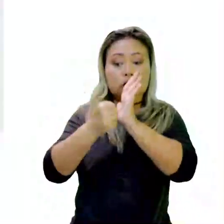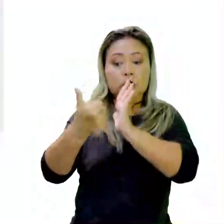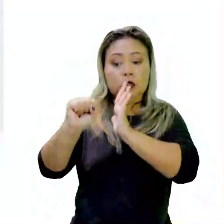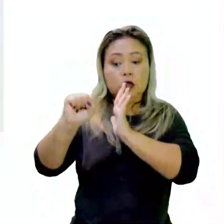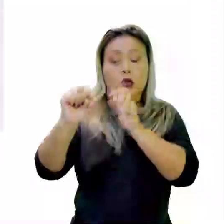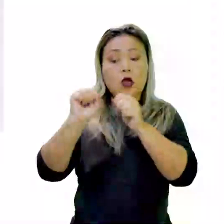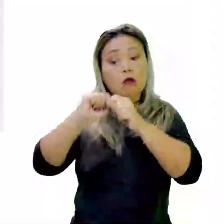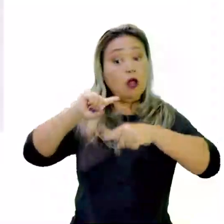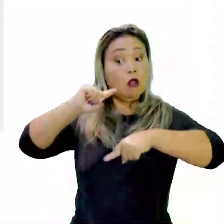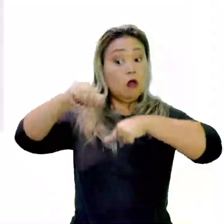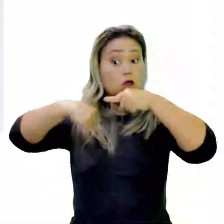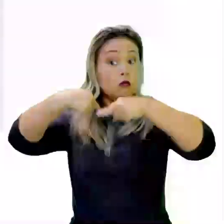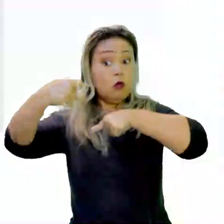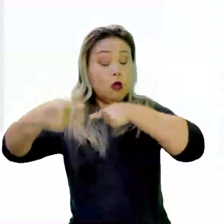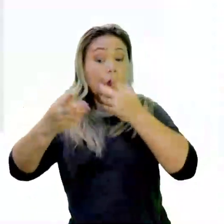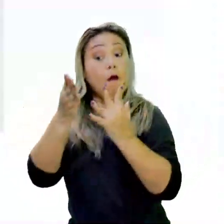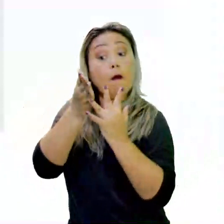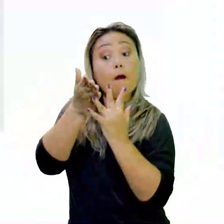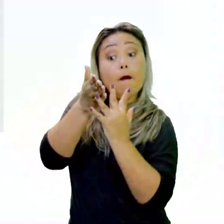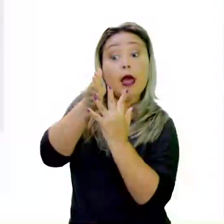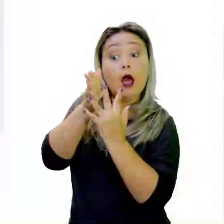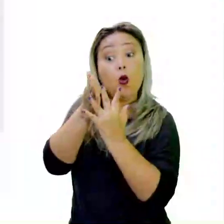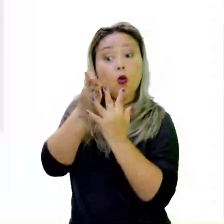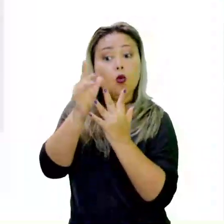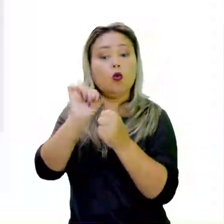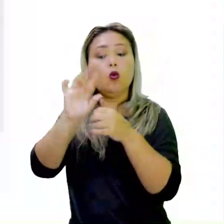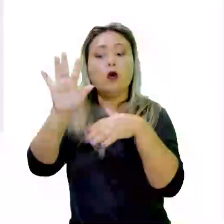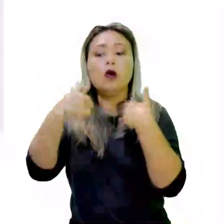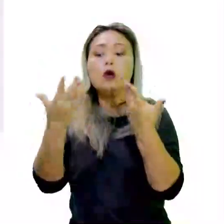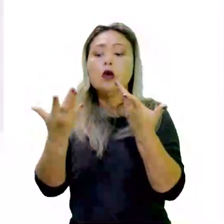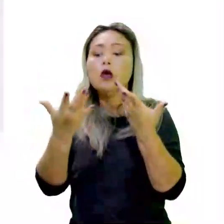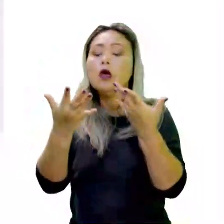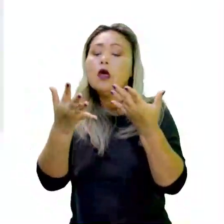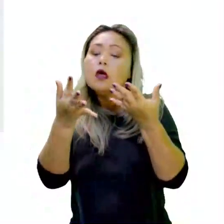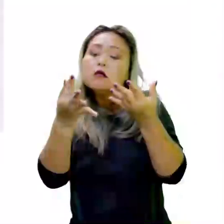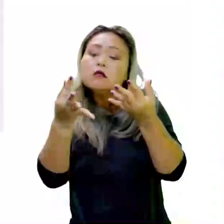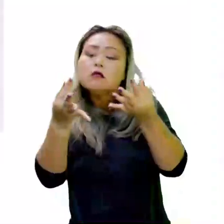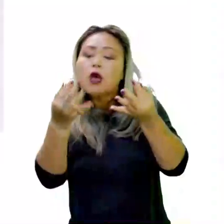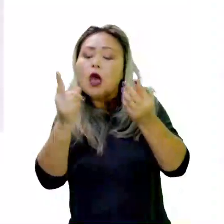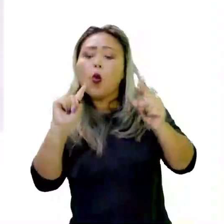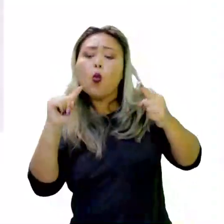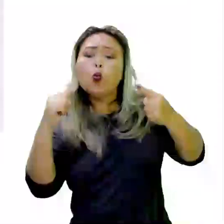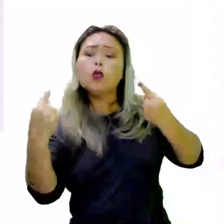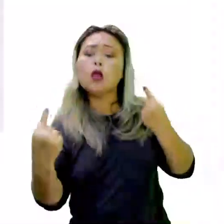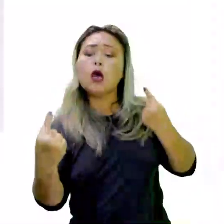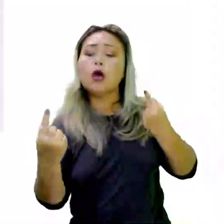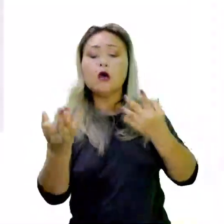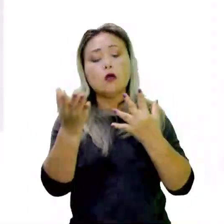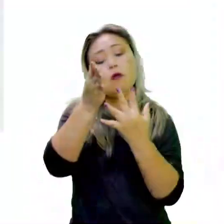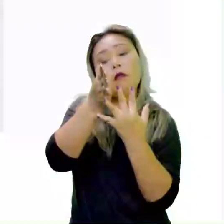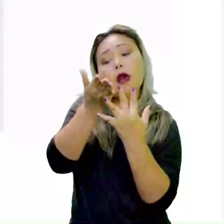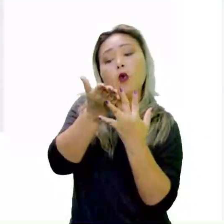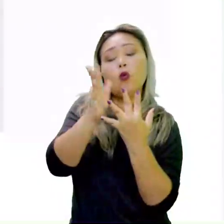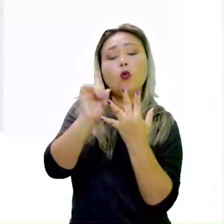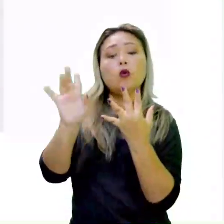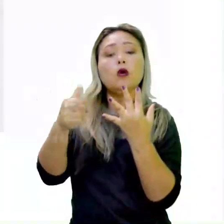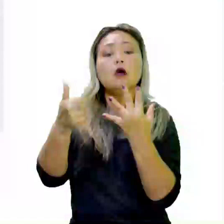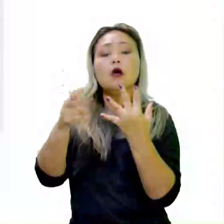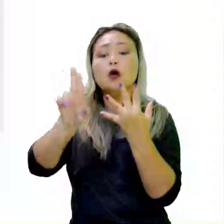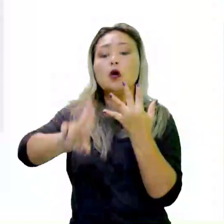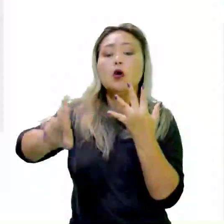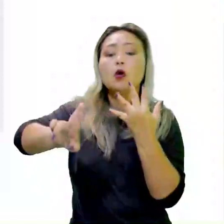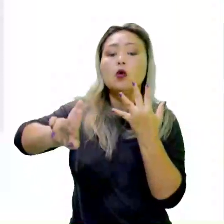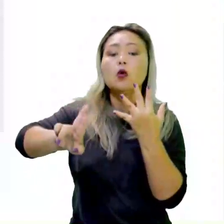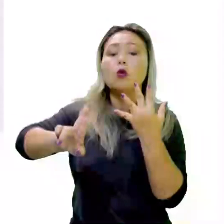com desdobramento do Barroco. Então, esse estilo aí, ele é contrário, né, do Barroco, ou seja,